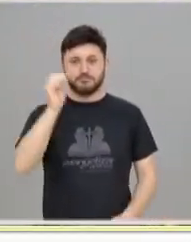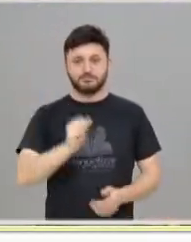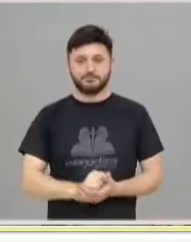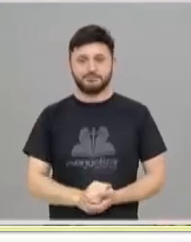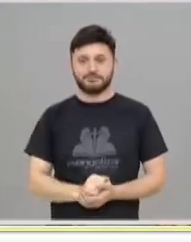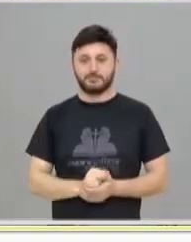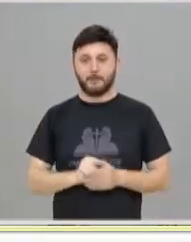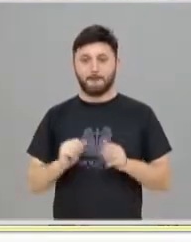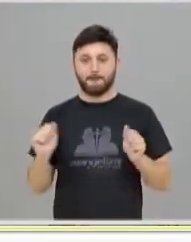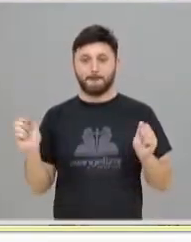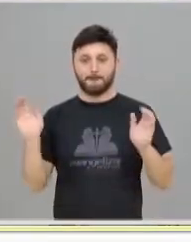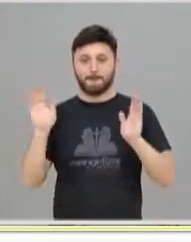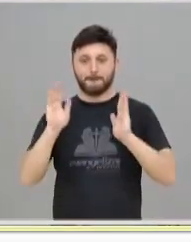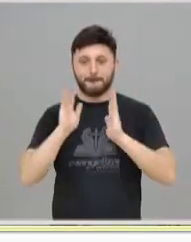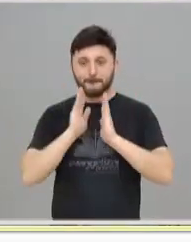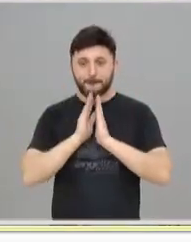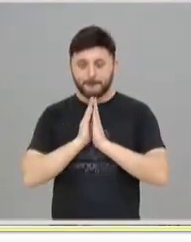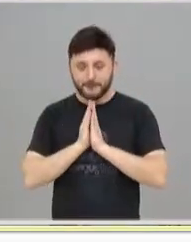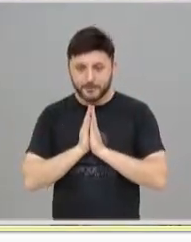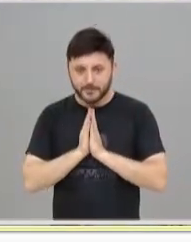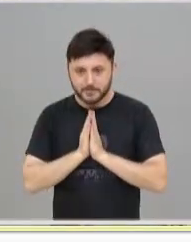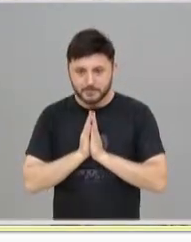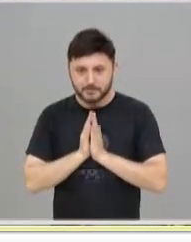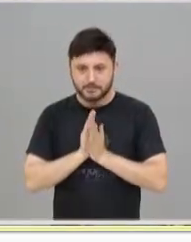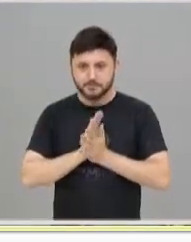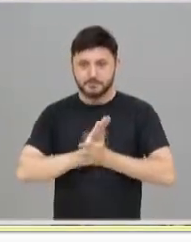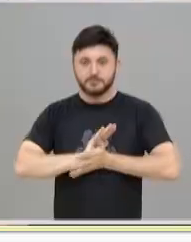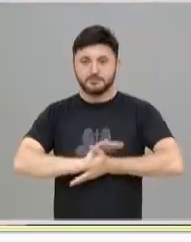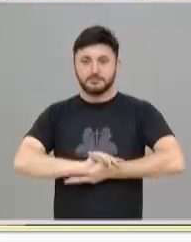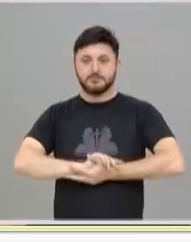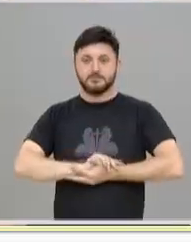Espírito Santo.